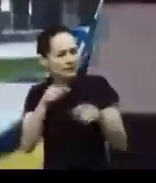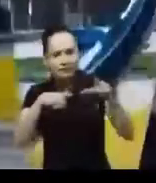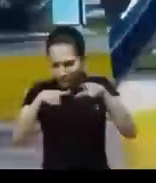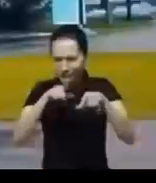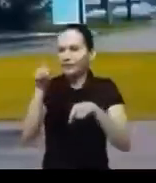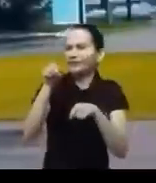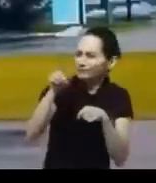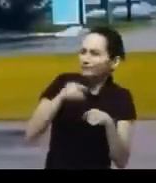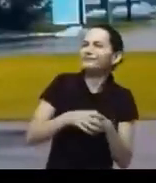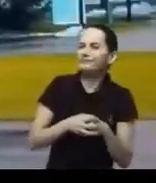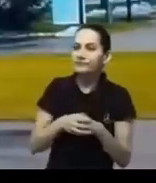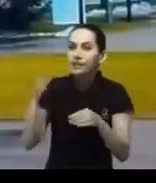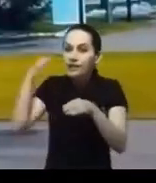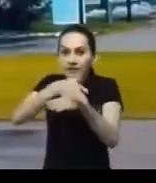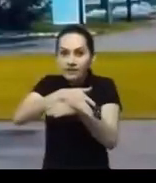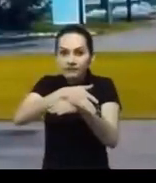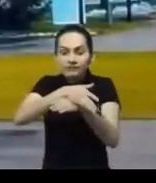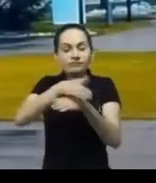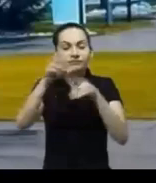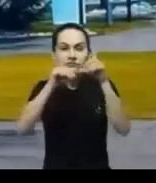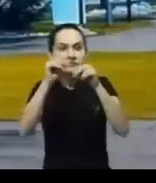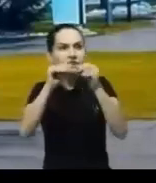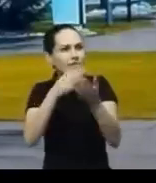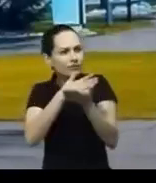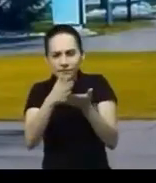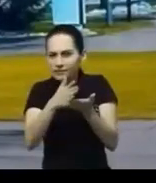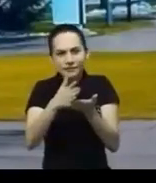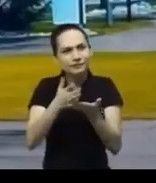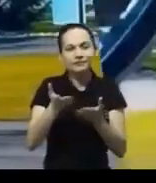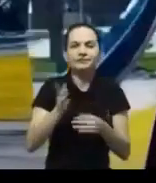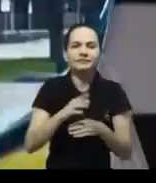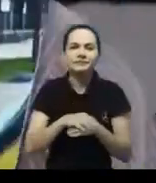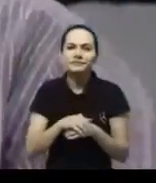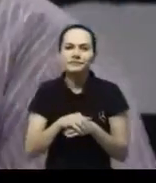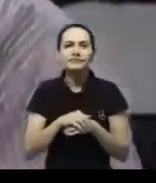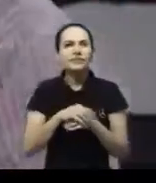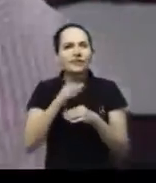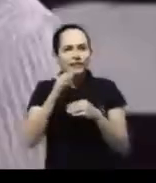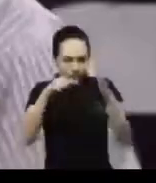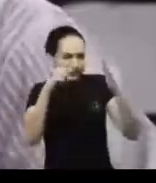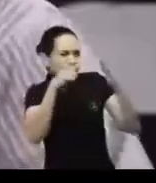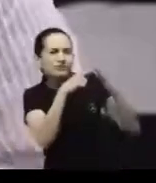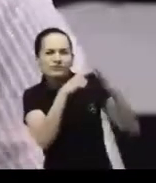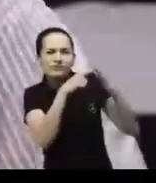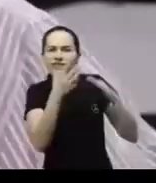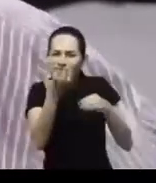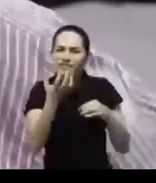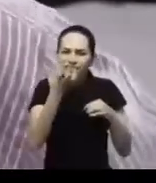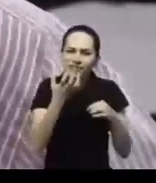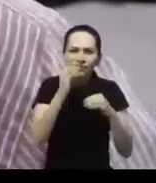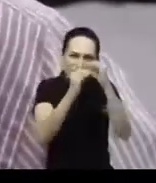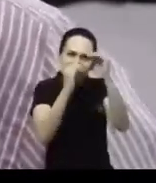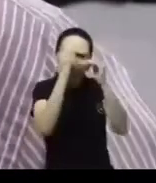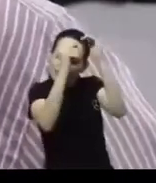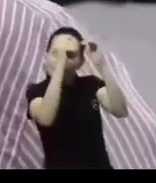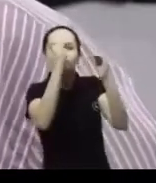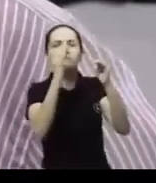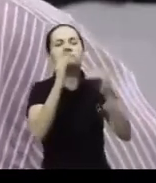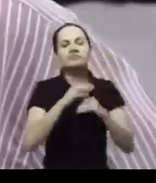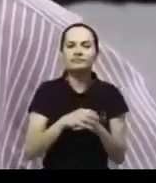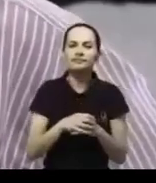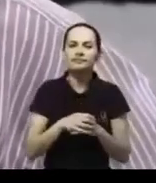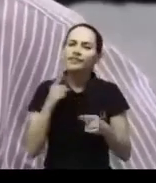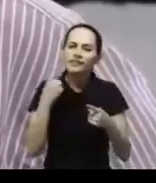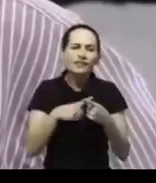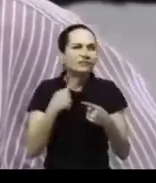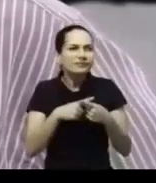aí. E eu entrei na Mercedes para começar do zero. Por um objetivo, querer mudar e querer crescer e avançar junto com a Mercedes. Porque